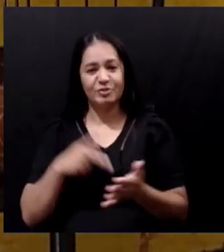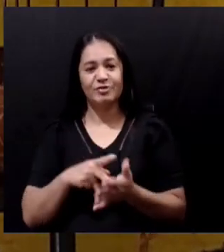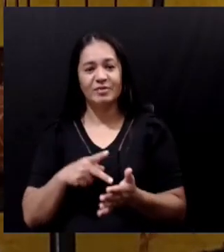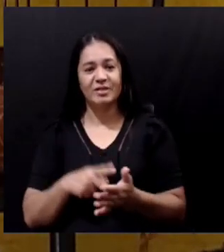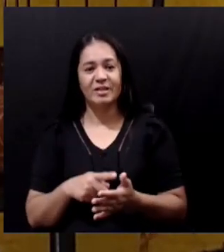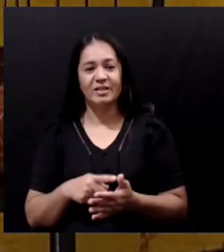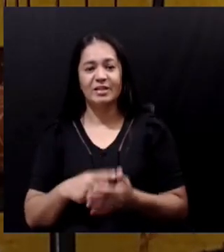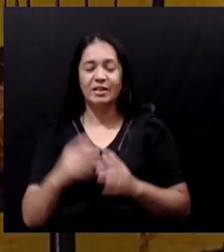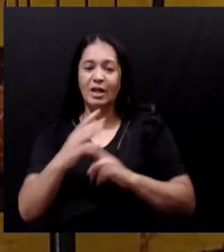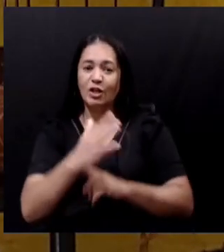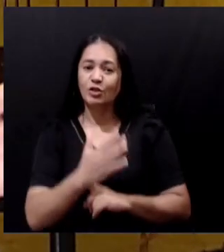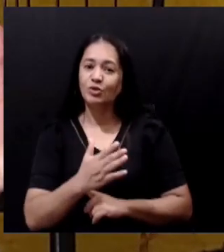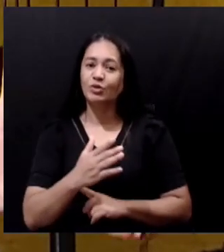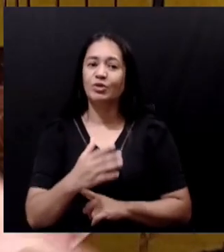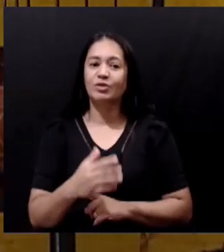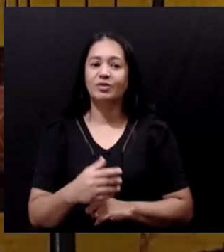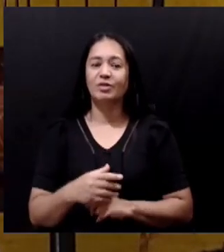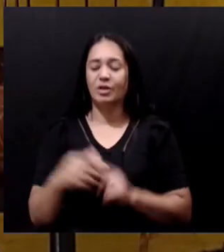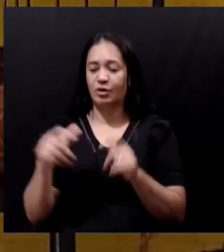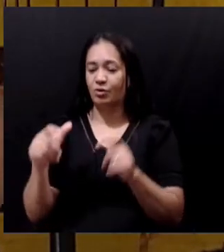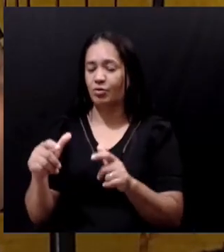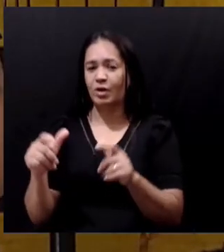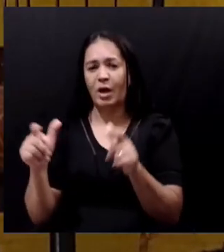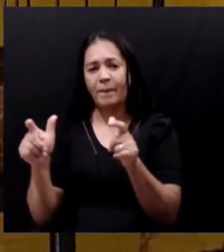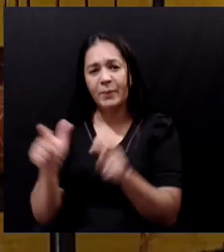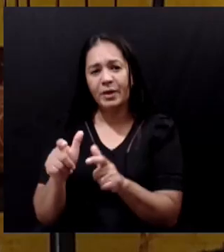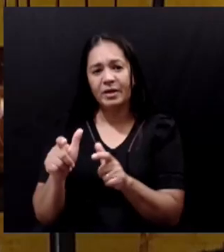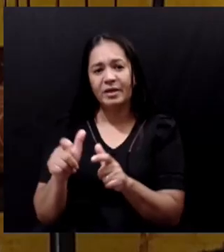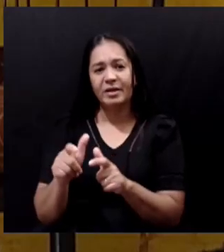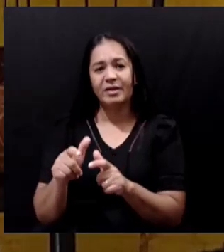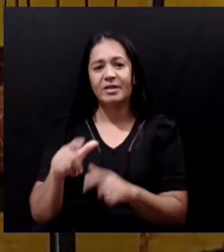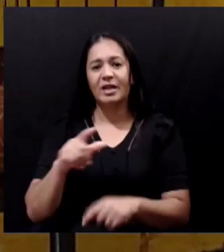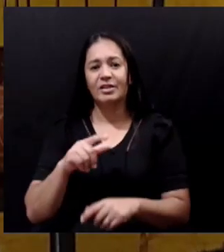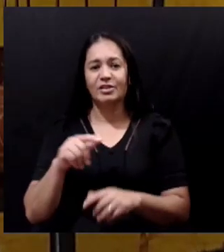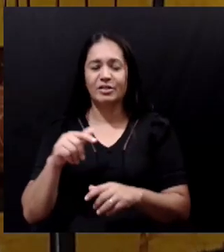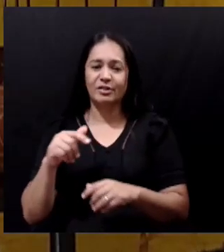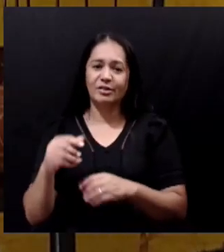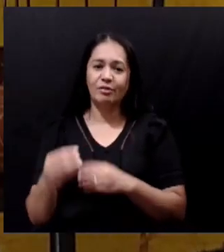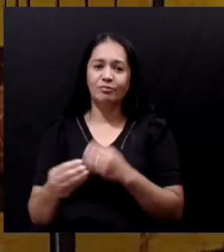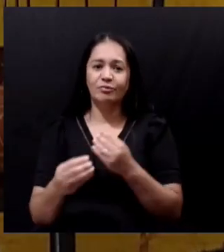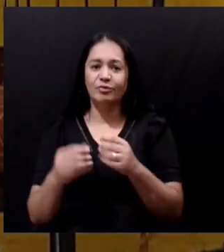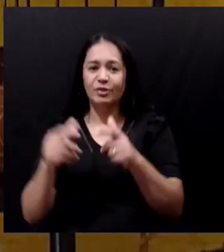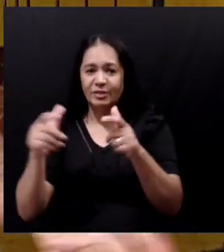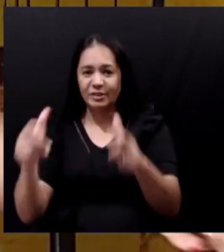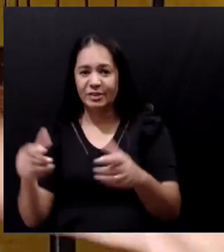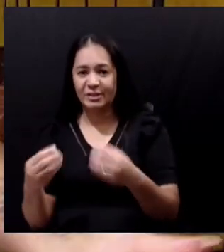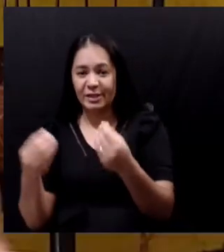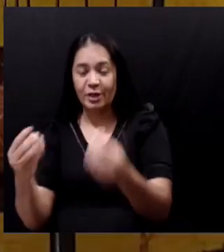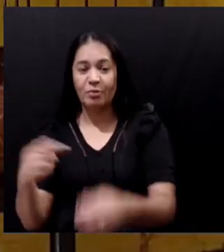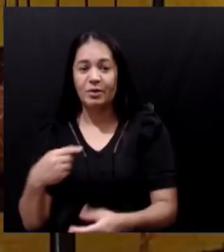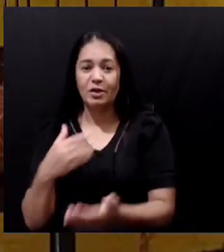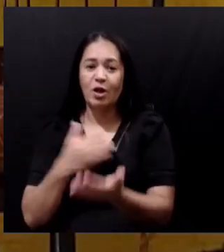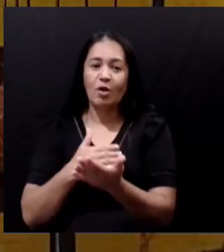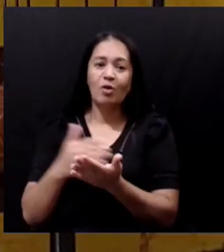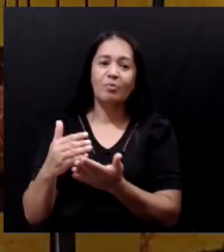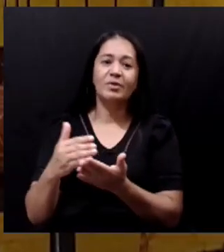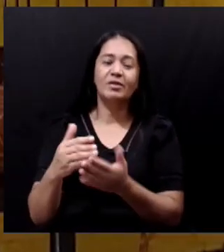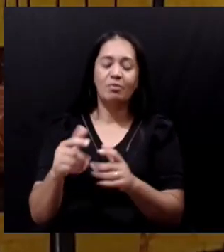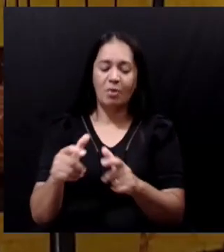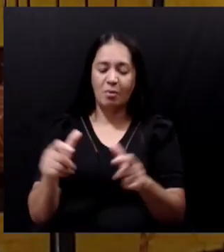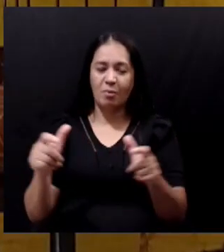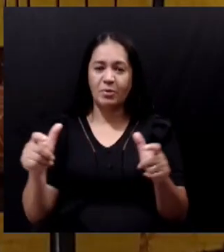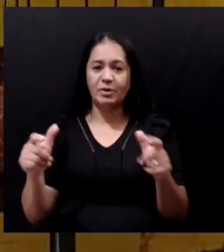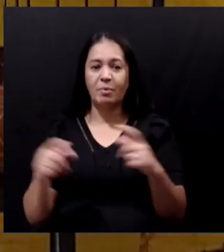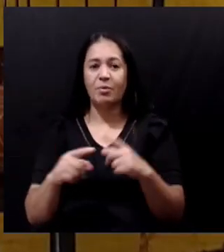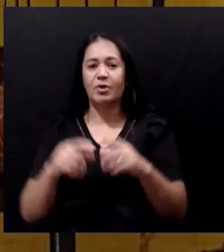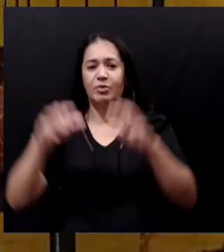né? Era um espaço menor, que tinha esse espaço aqui, eles cederam esse espaço para a gente inaugurar, para aumentar, porque no dia de chuvas a gente tem um